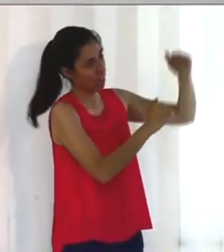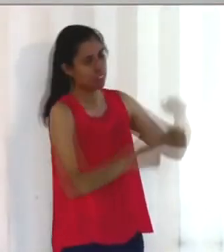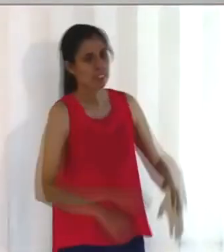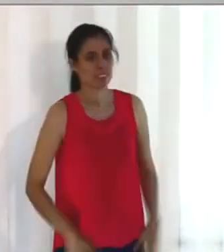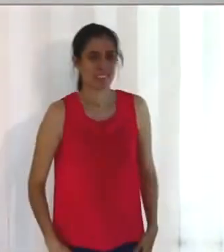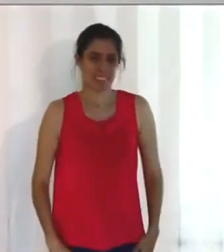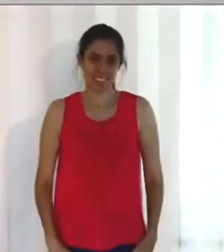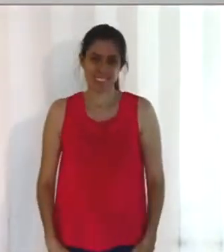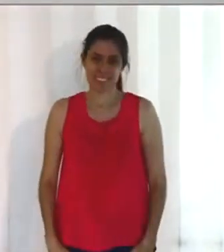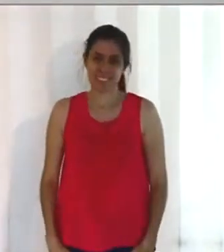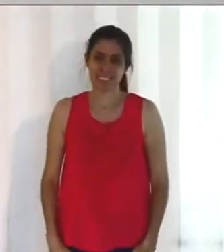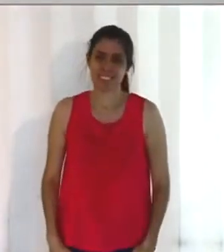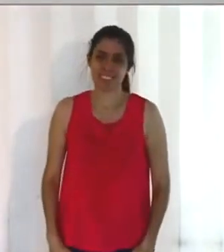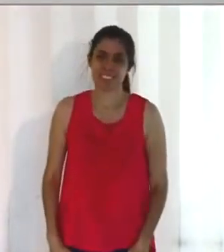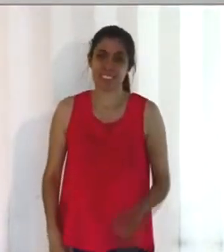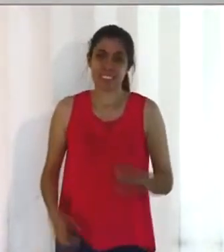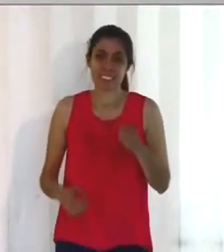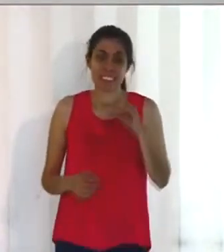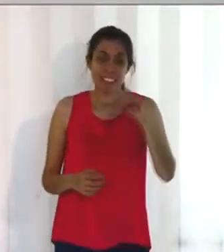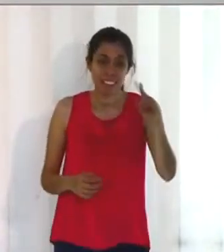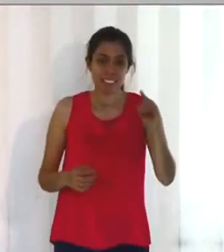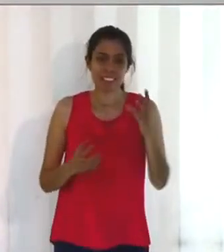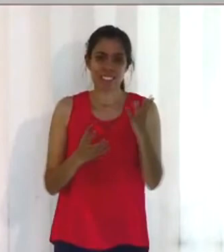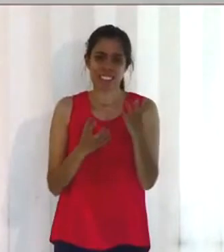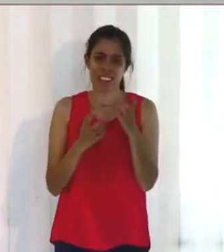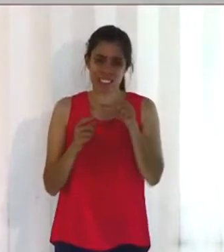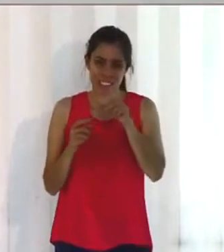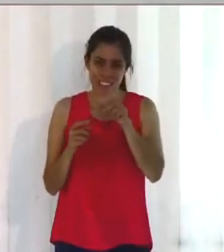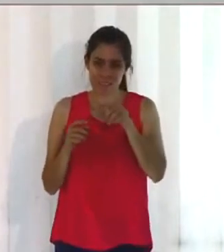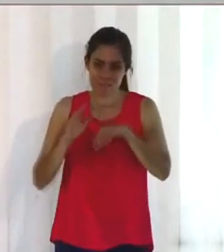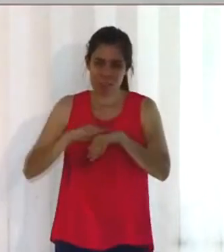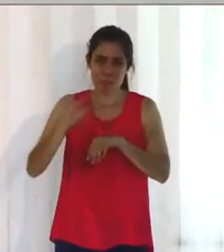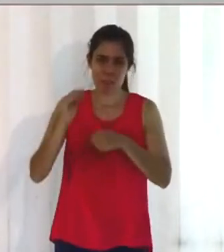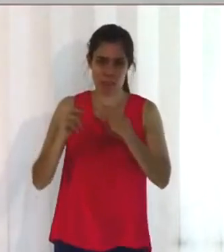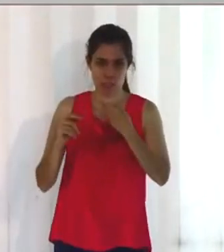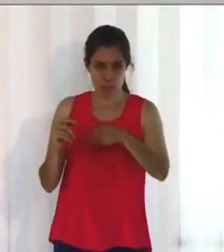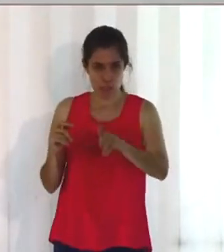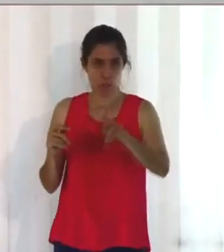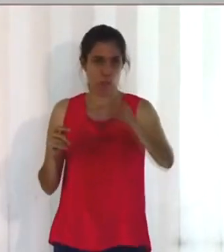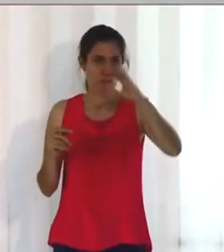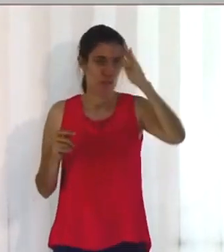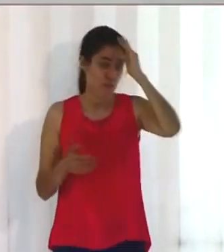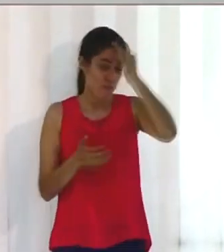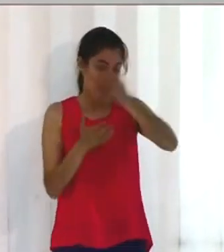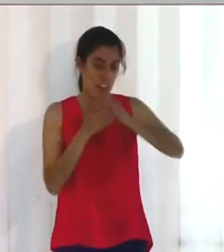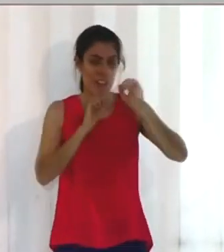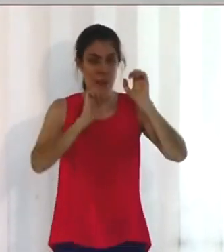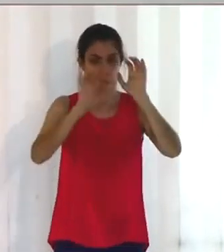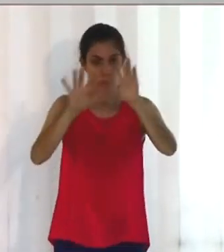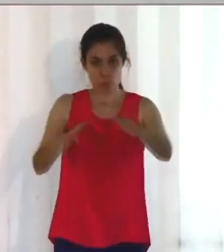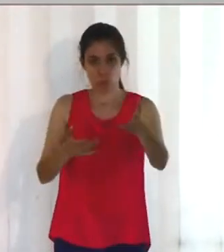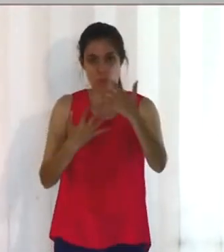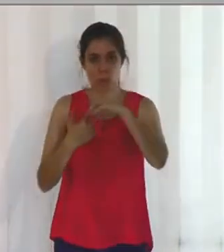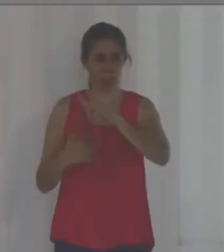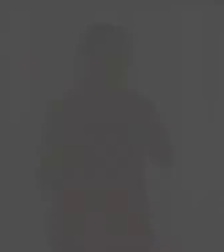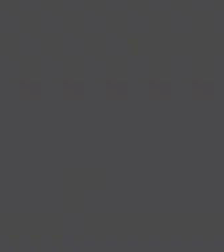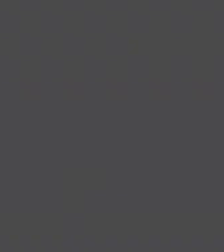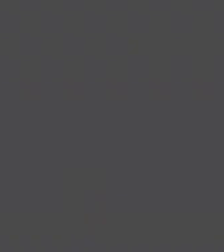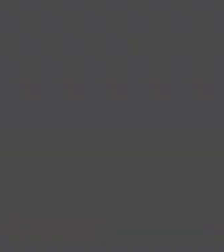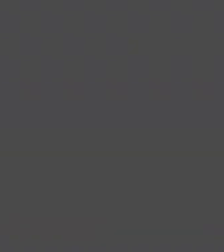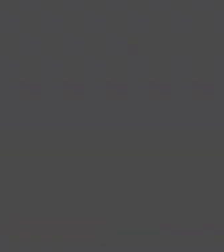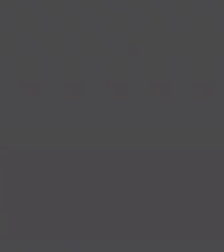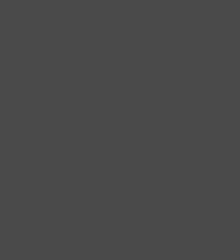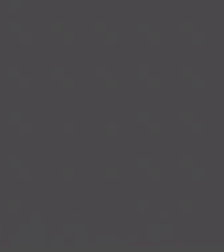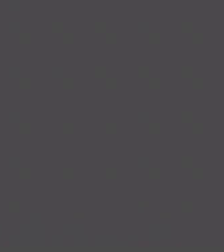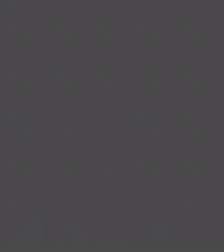Deus aumente a sua fé. Que Deus te abençoe, que Deus nos abençoe, em nome de Jesus.